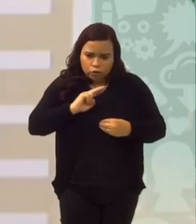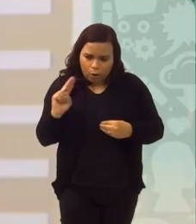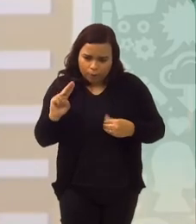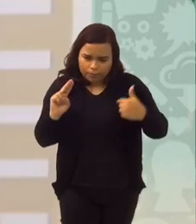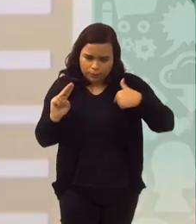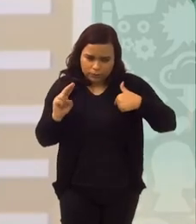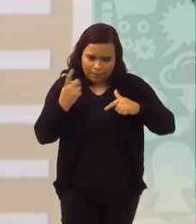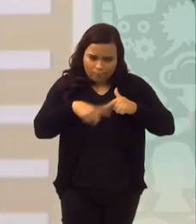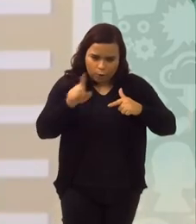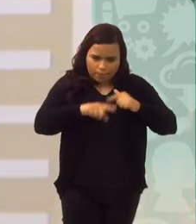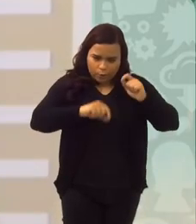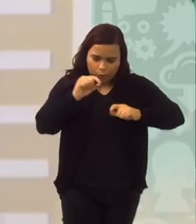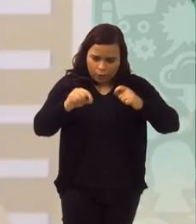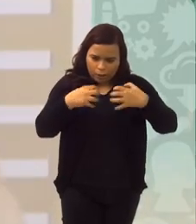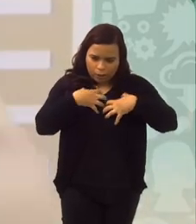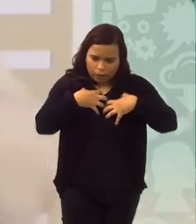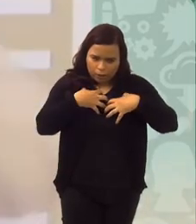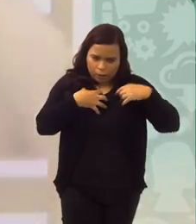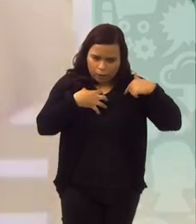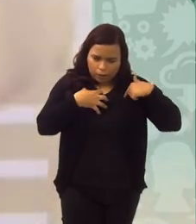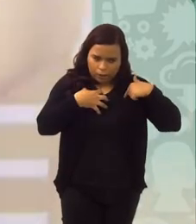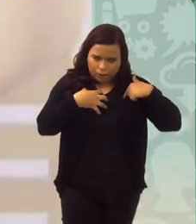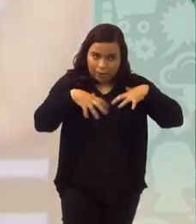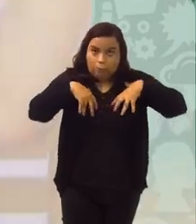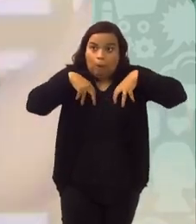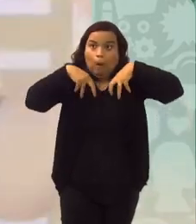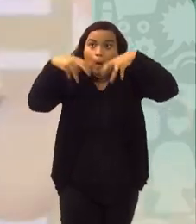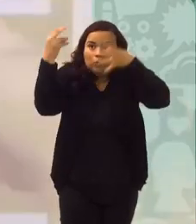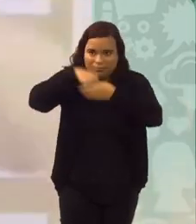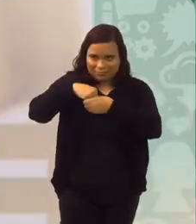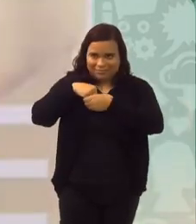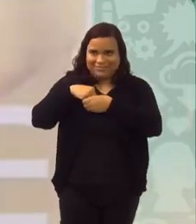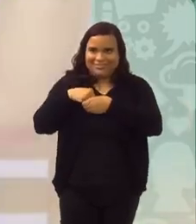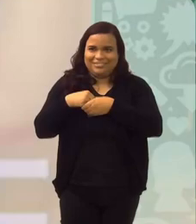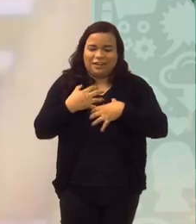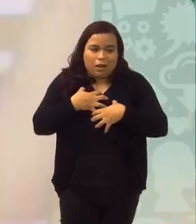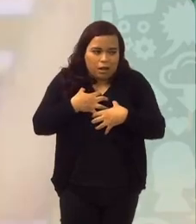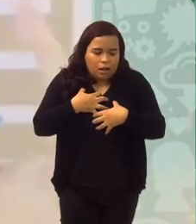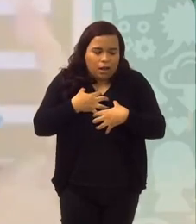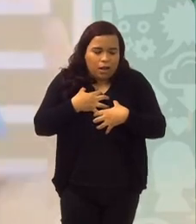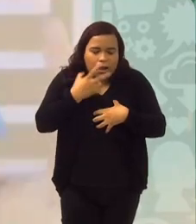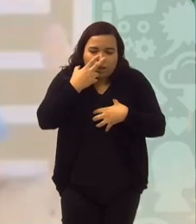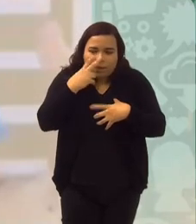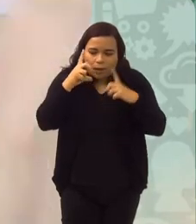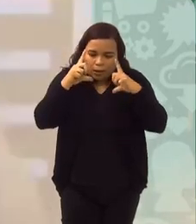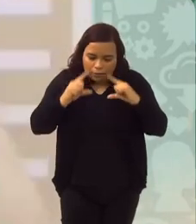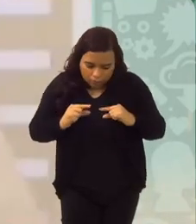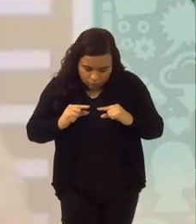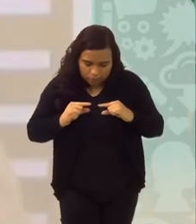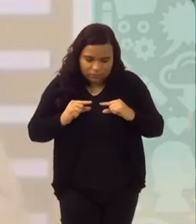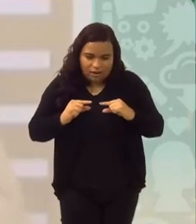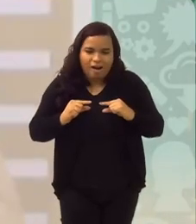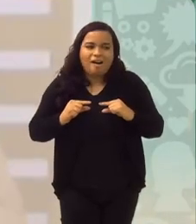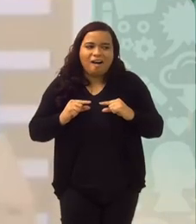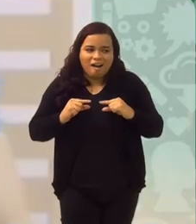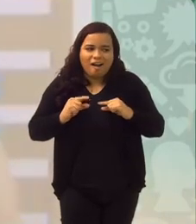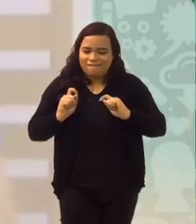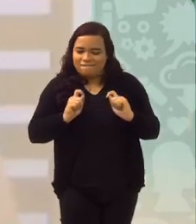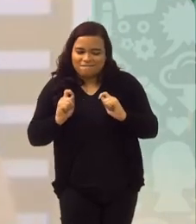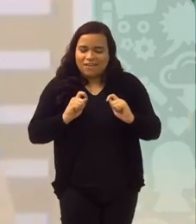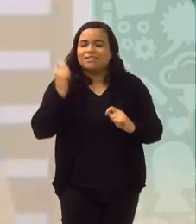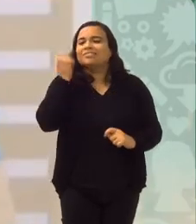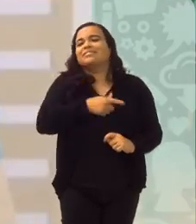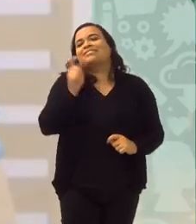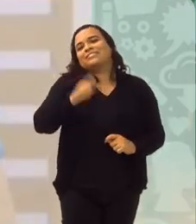do momento que a gente nomeia o problema, o monstro, que a gente dá nome para o monstro se torna